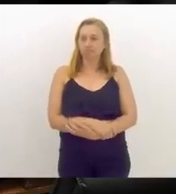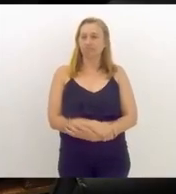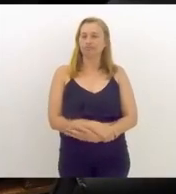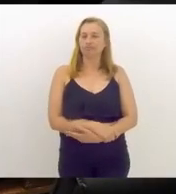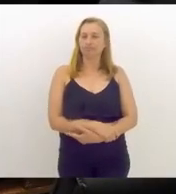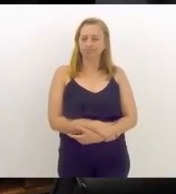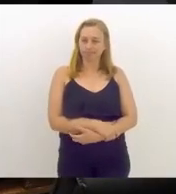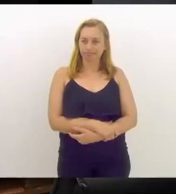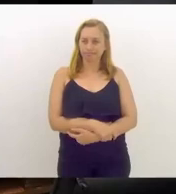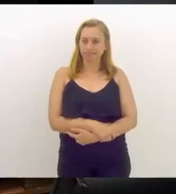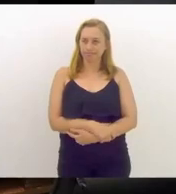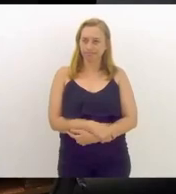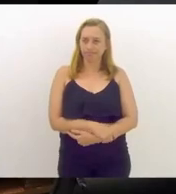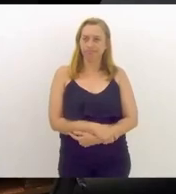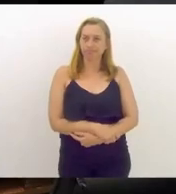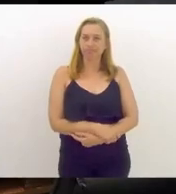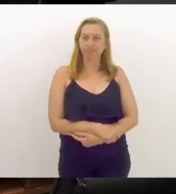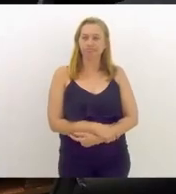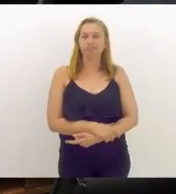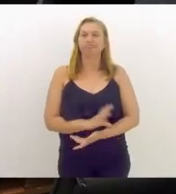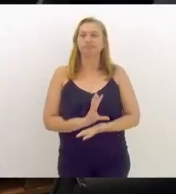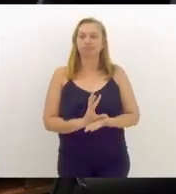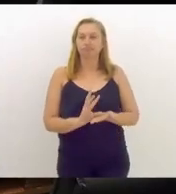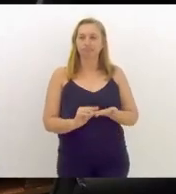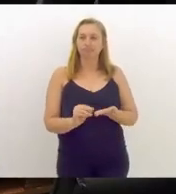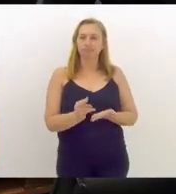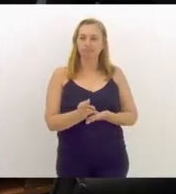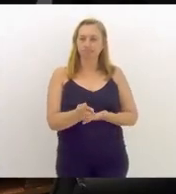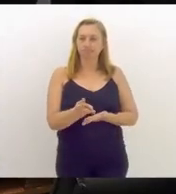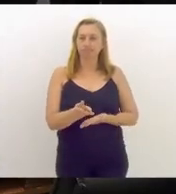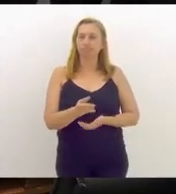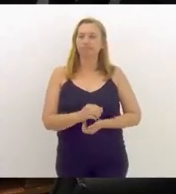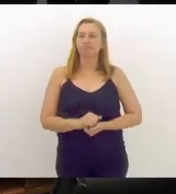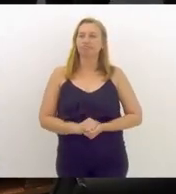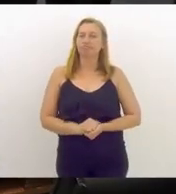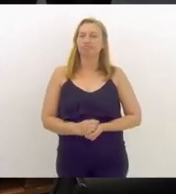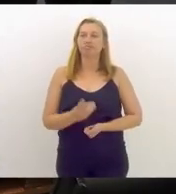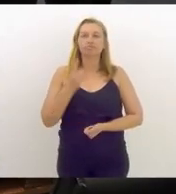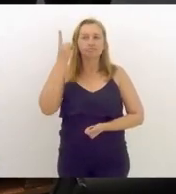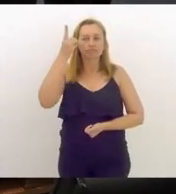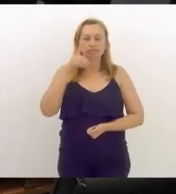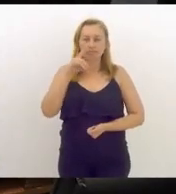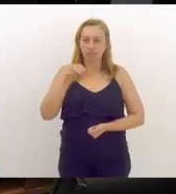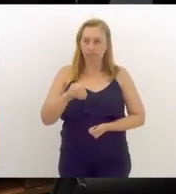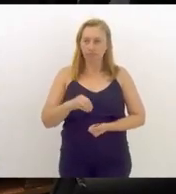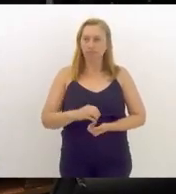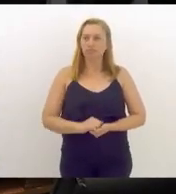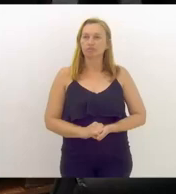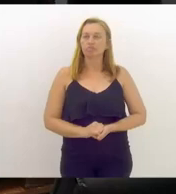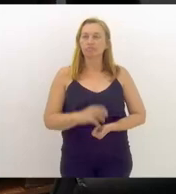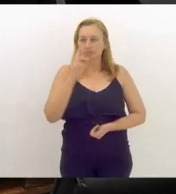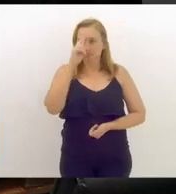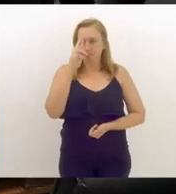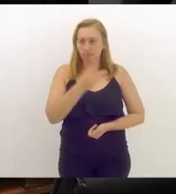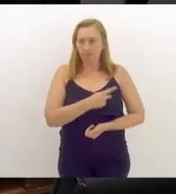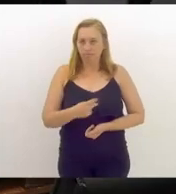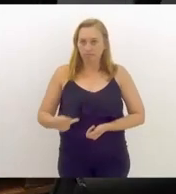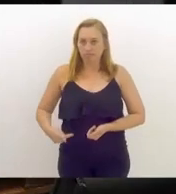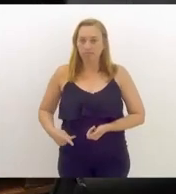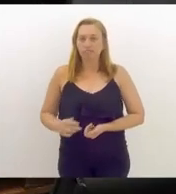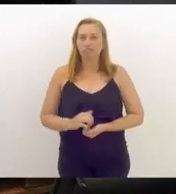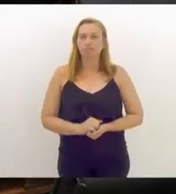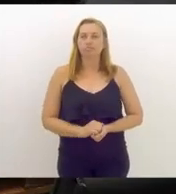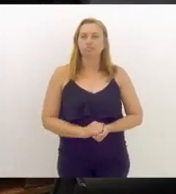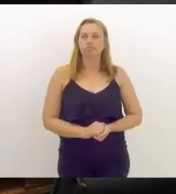Aí sim vamos a pauta Deputado Marcelo Dino senhor presidente eu